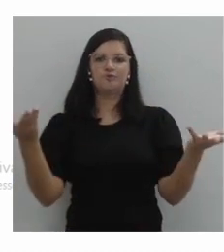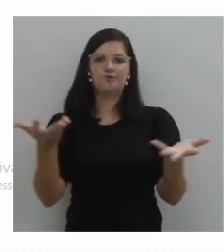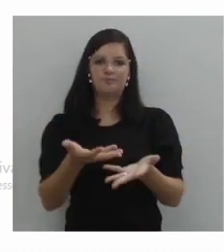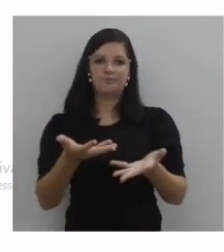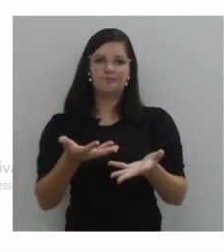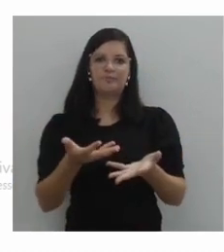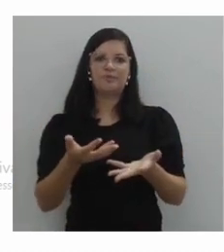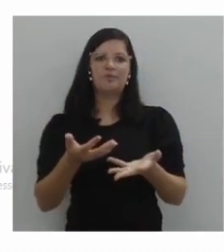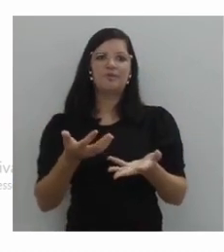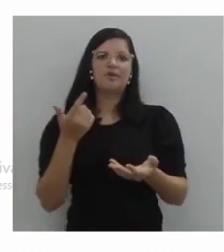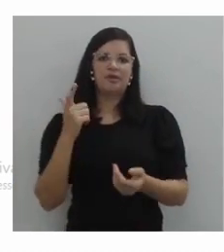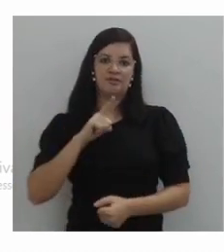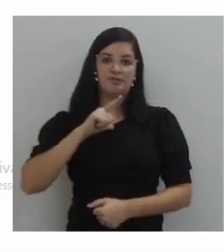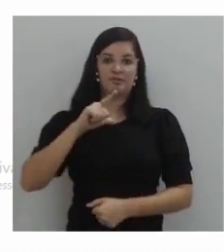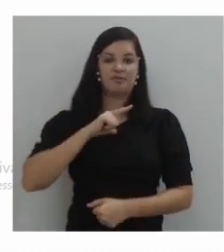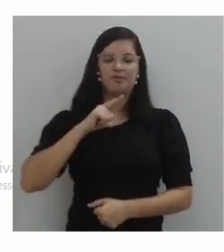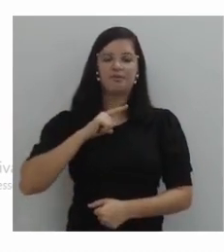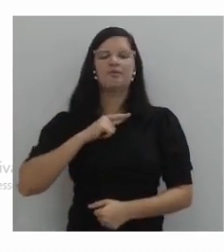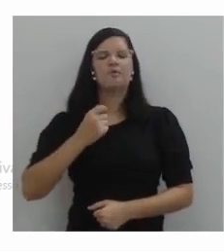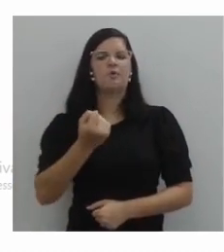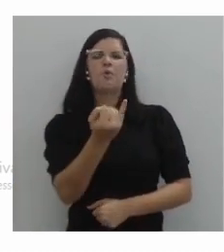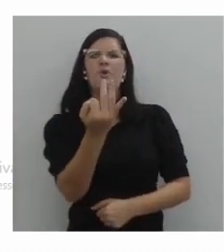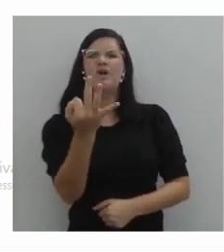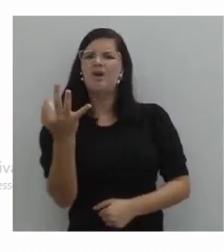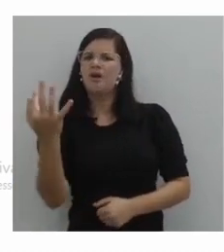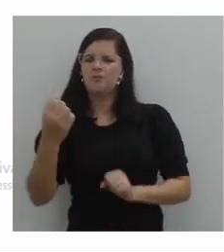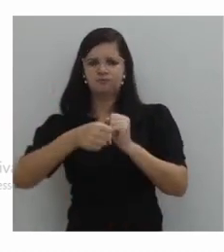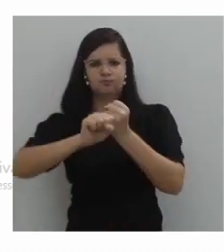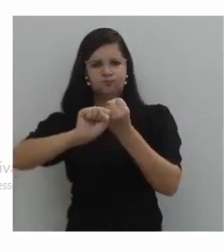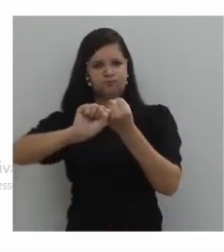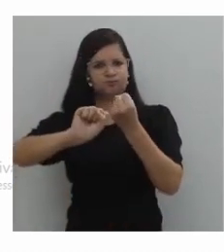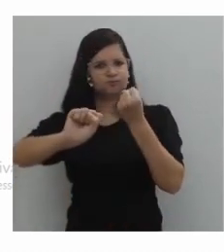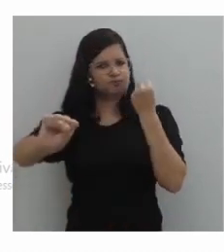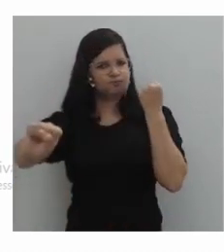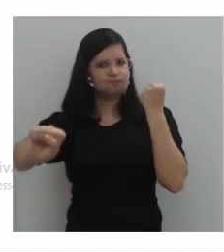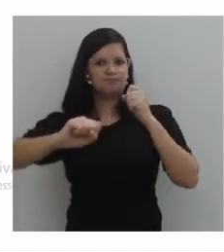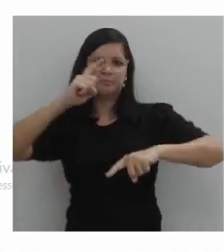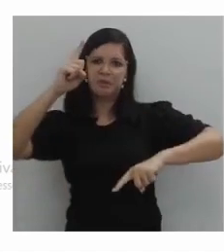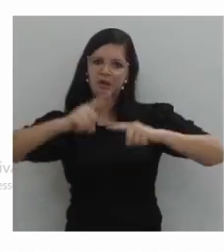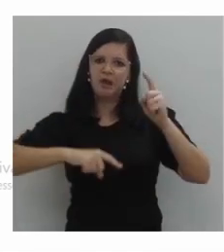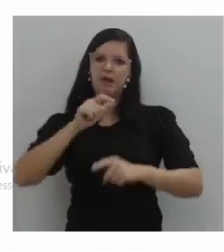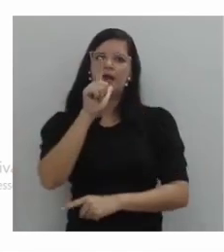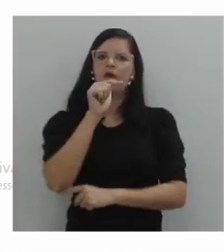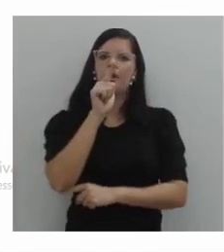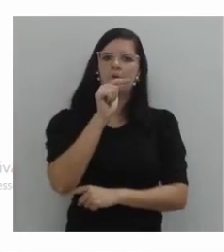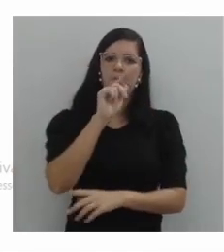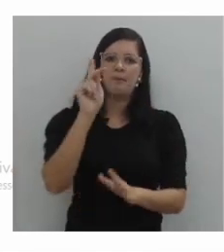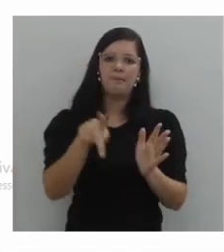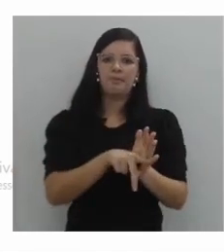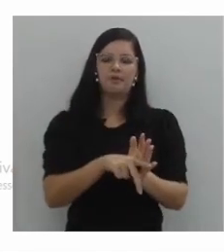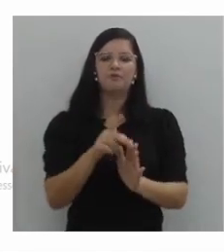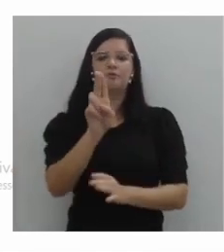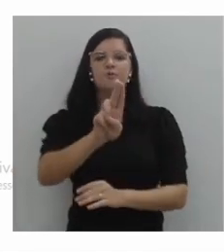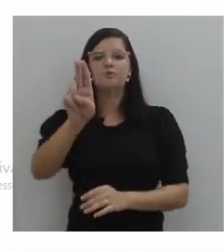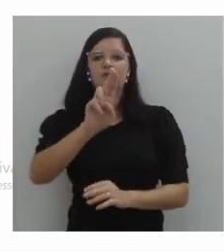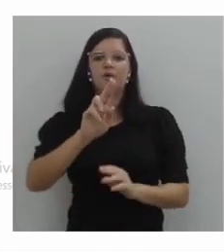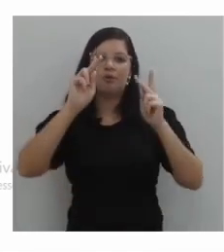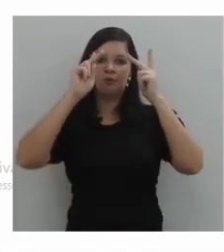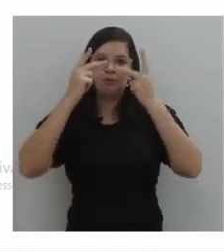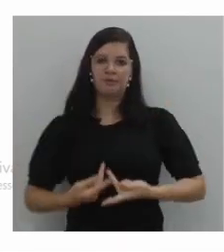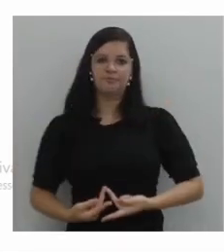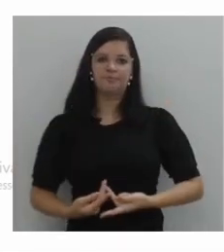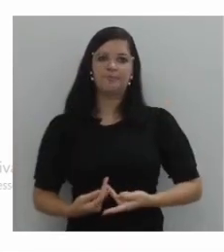atualidade, pois carregam consigo uma grande quantidade de recursos hídricos próprios para o consumo